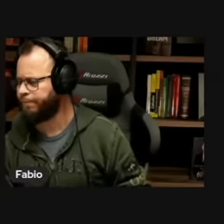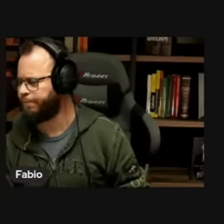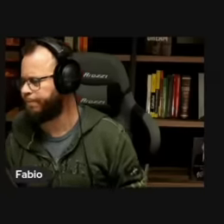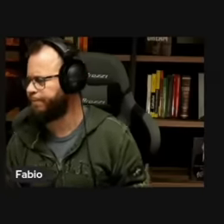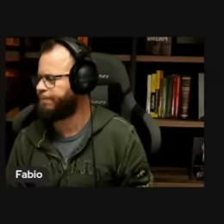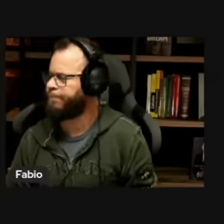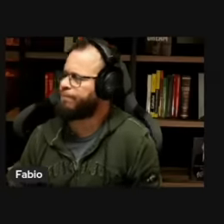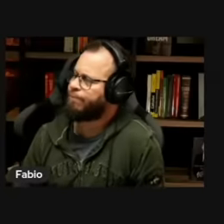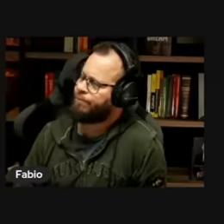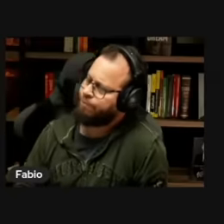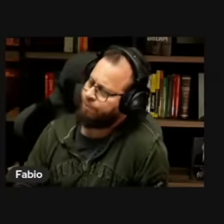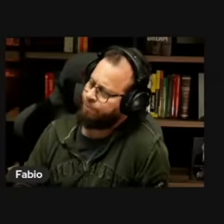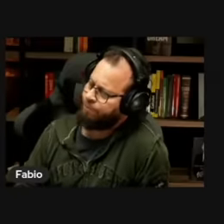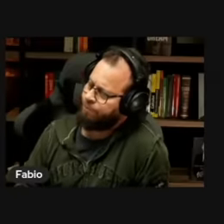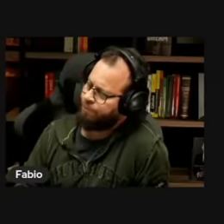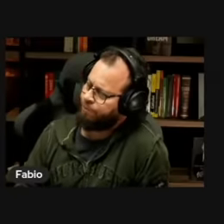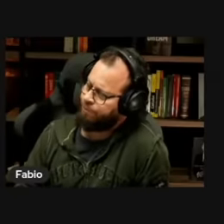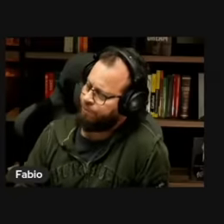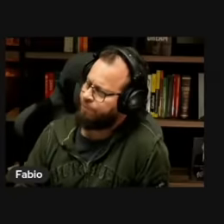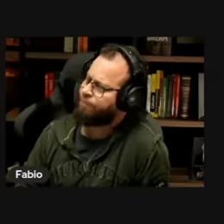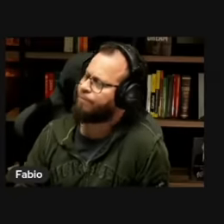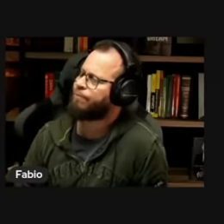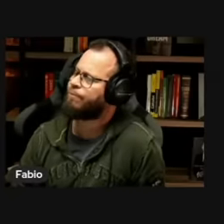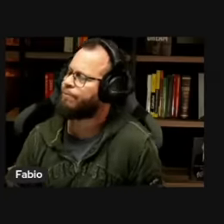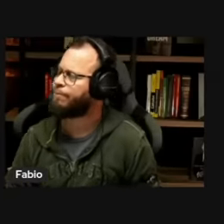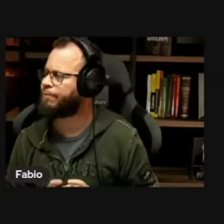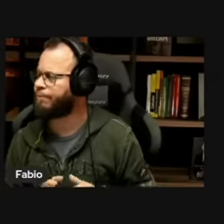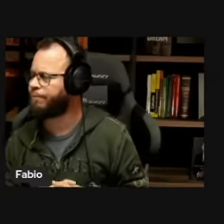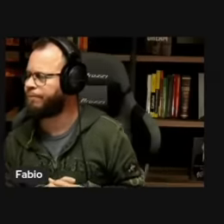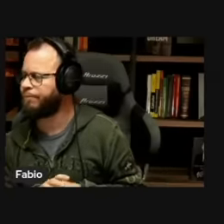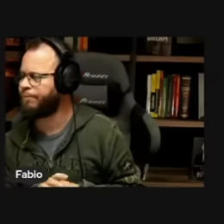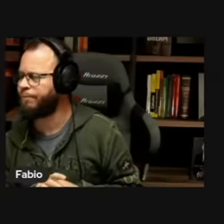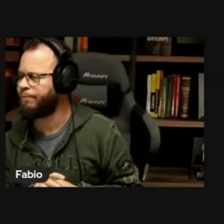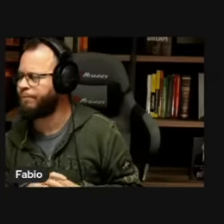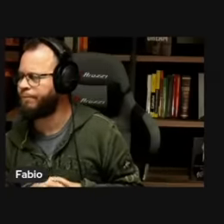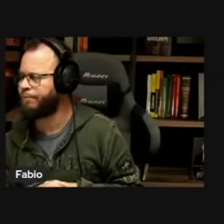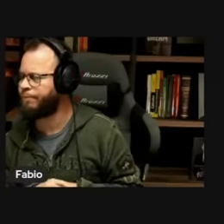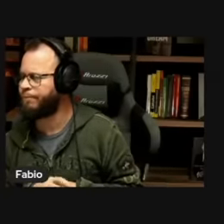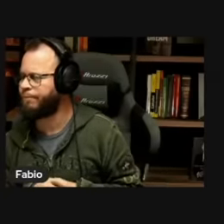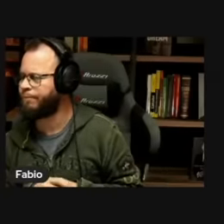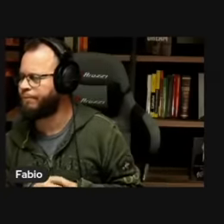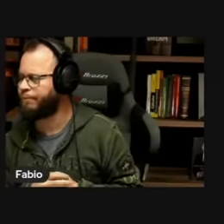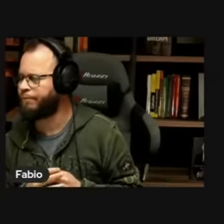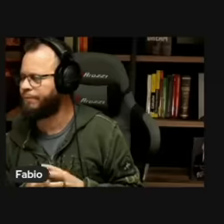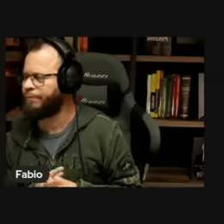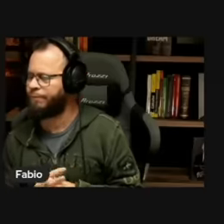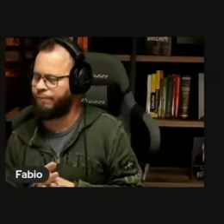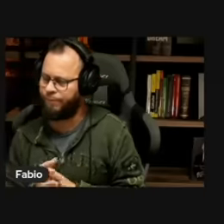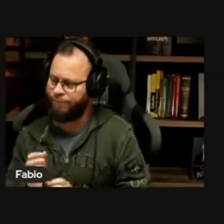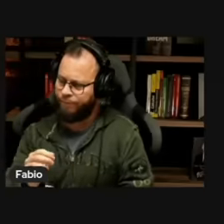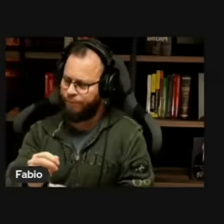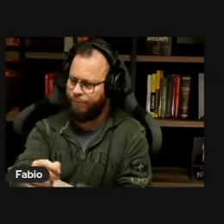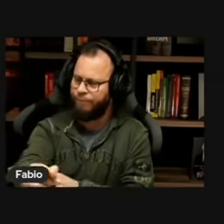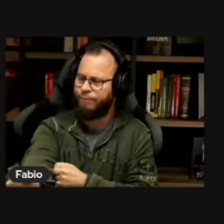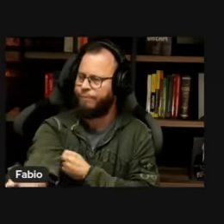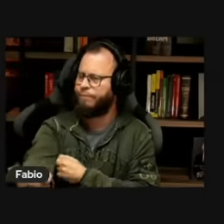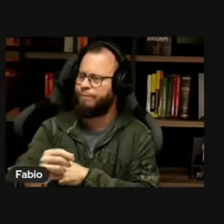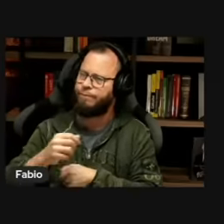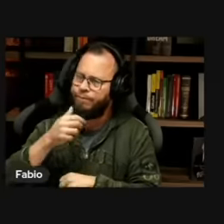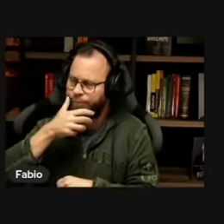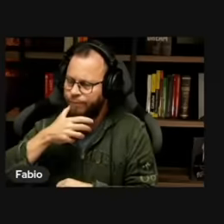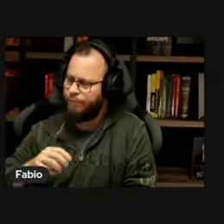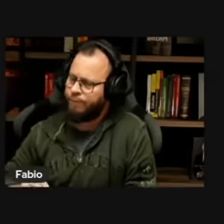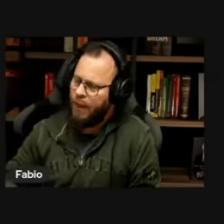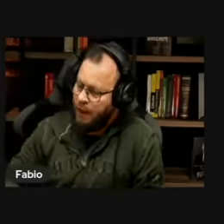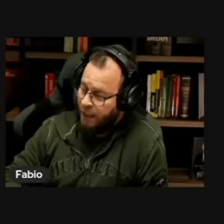tão empenhado assim nas verdadeiras prioridades da população Mas fique tranquilo o povo está vendo a